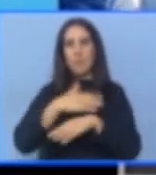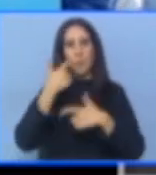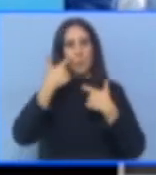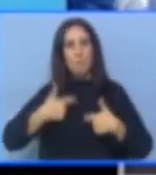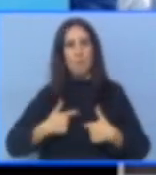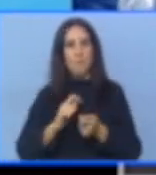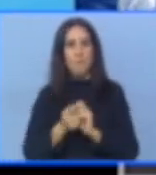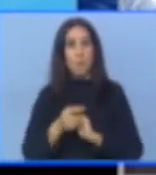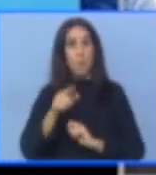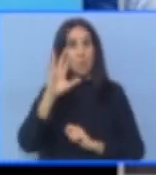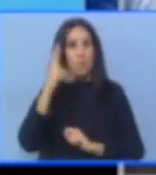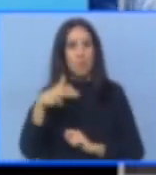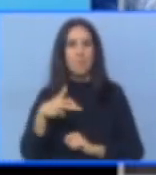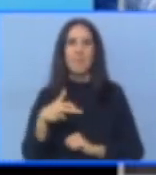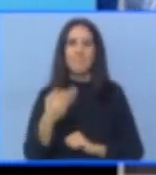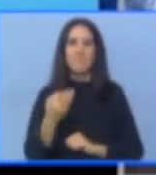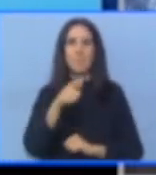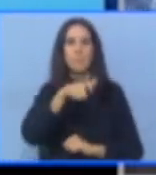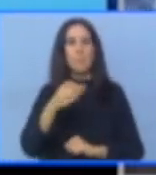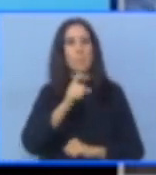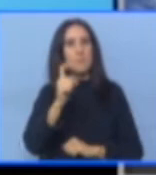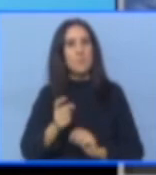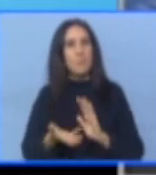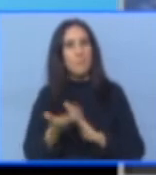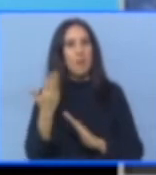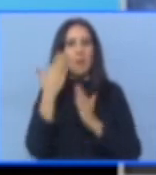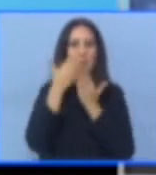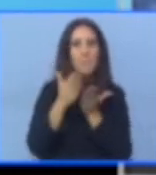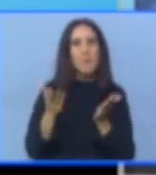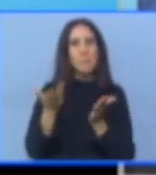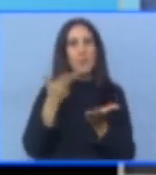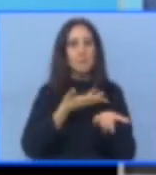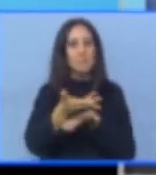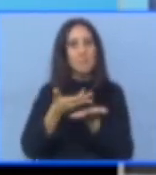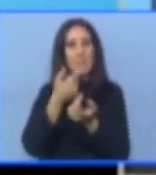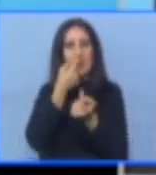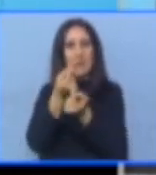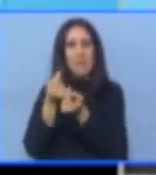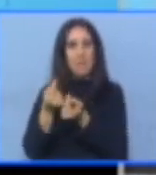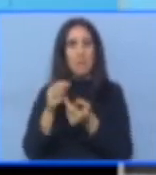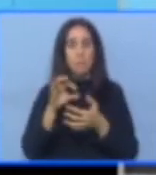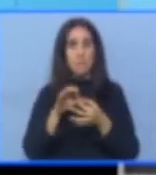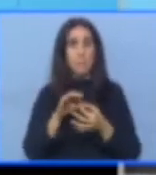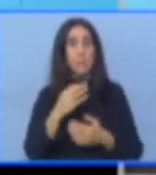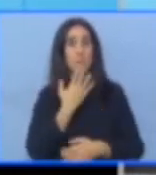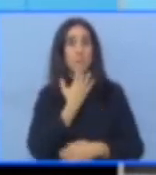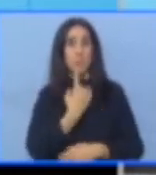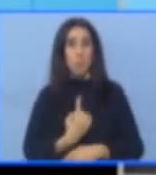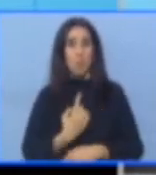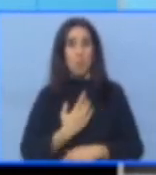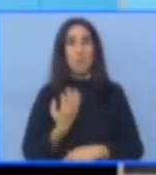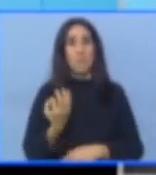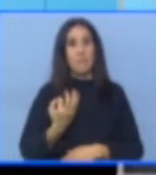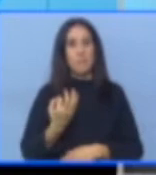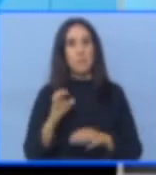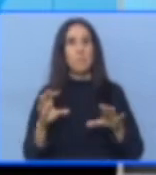acontece, evidentemente que as pessoas são mais pacifistas, mais abertas à relação com o semelhante. Isto a nível individual e a nível